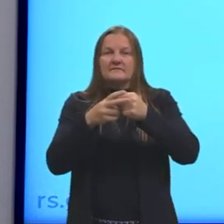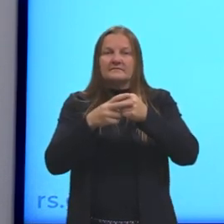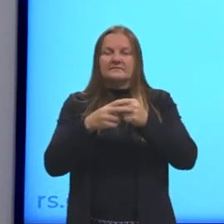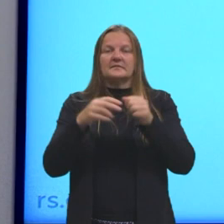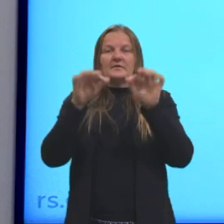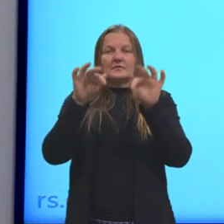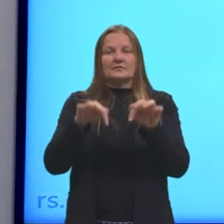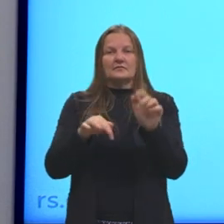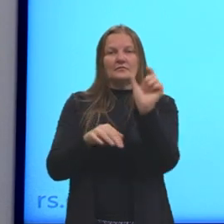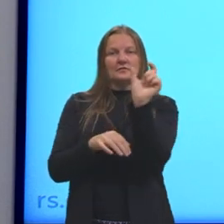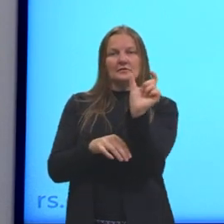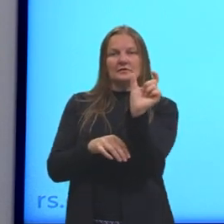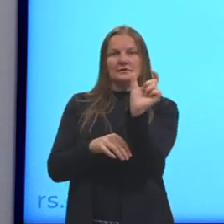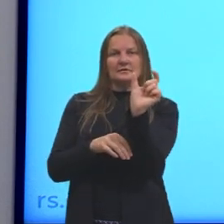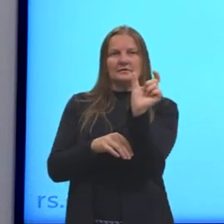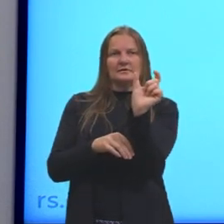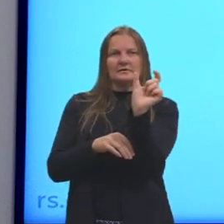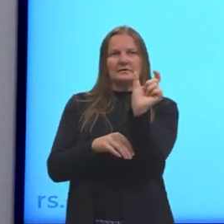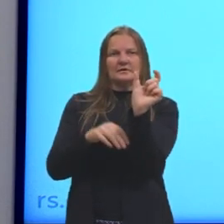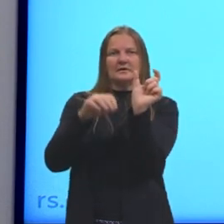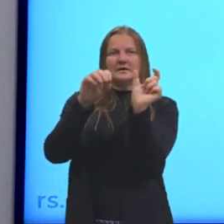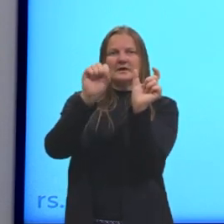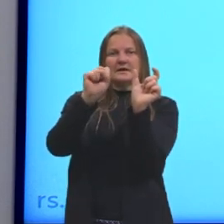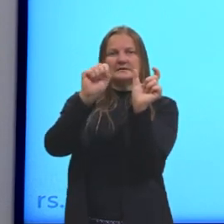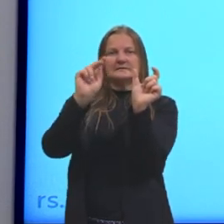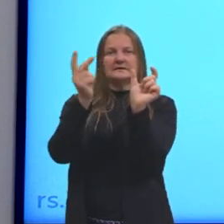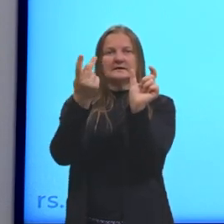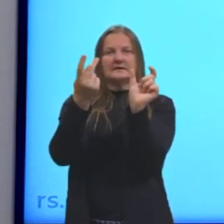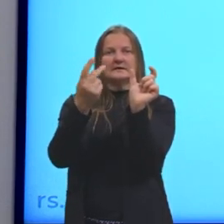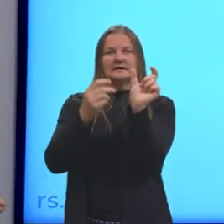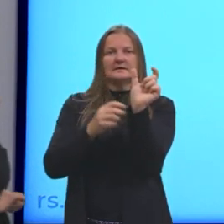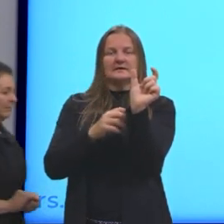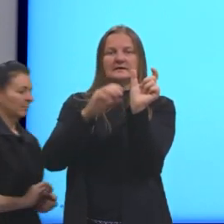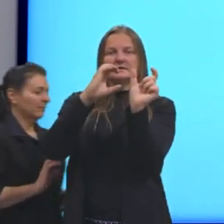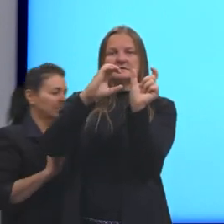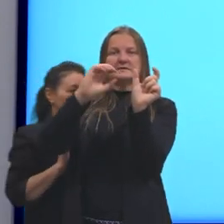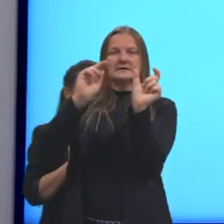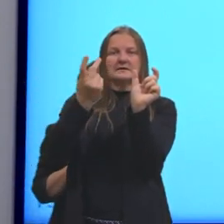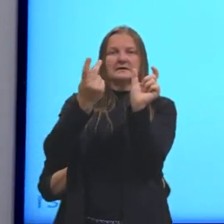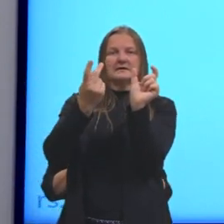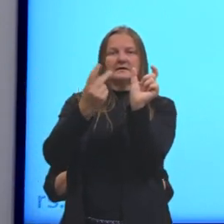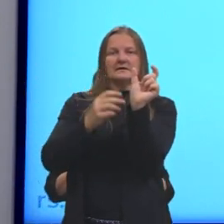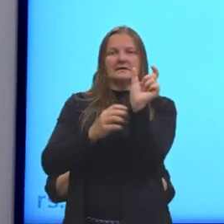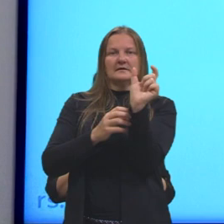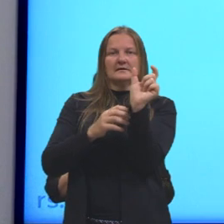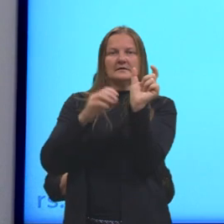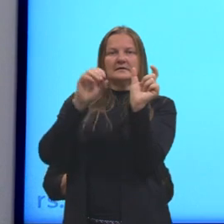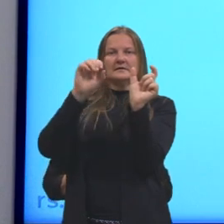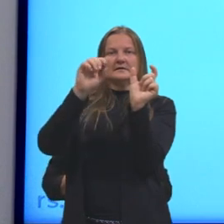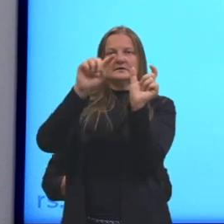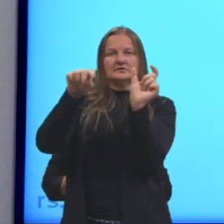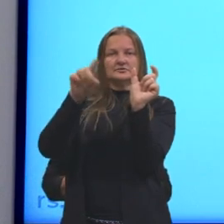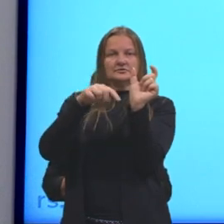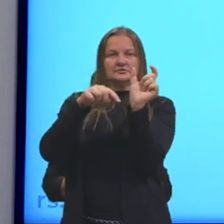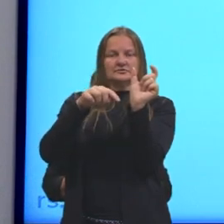terminado em o em a ch em ch&x